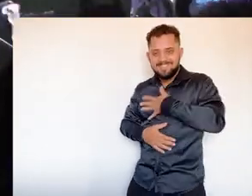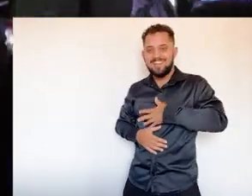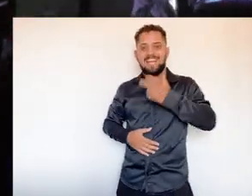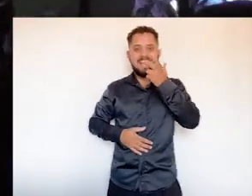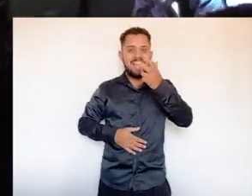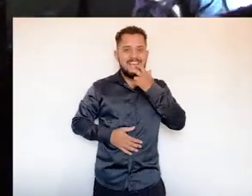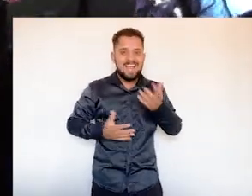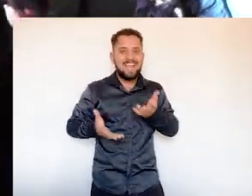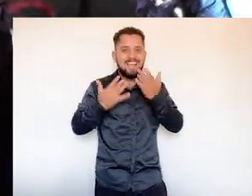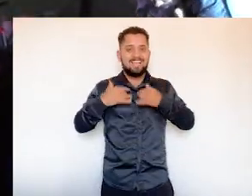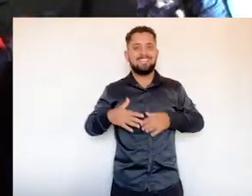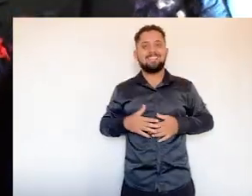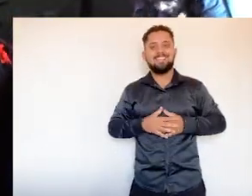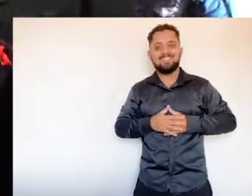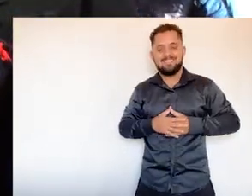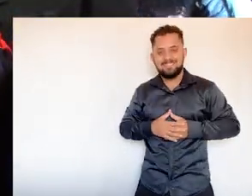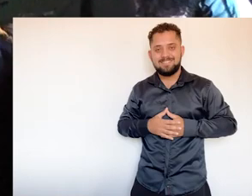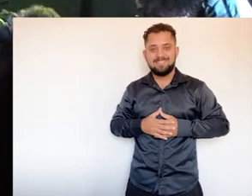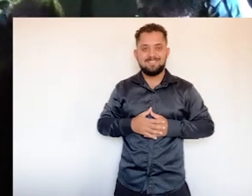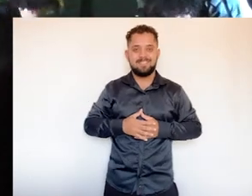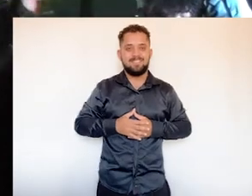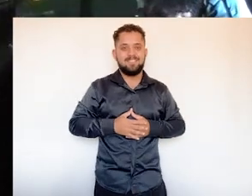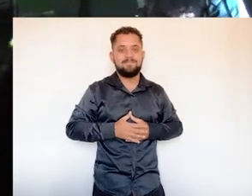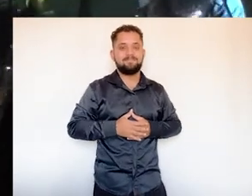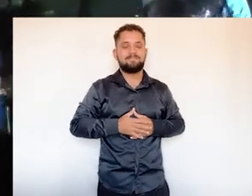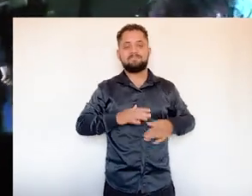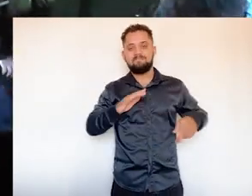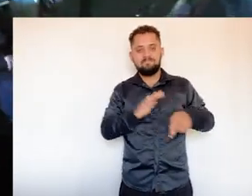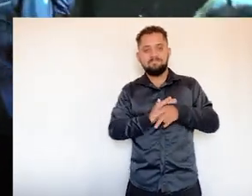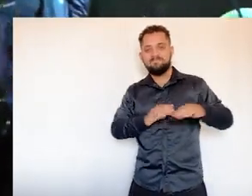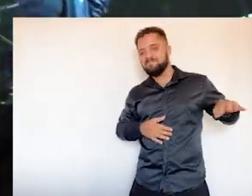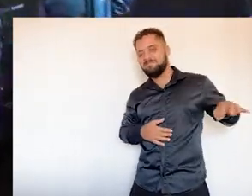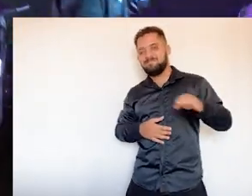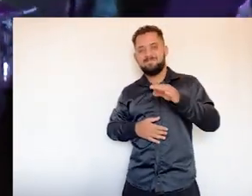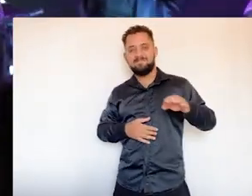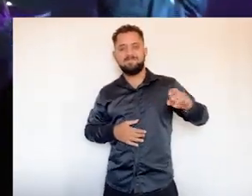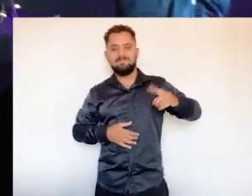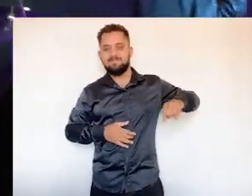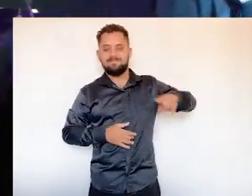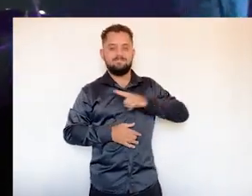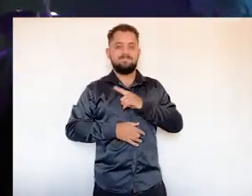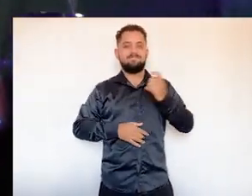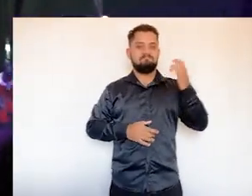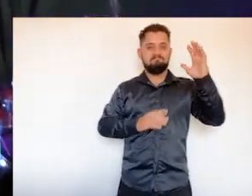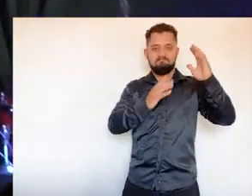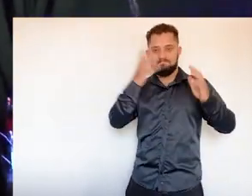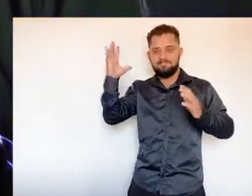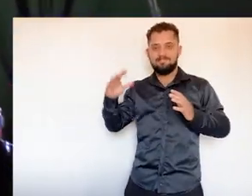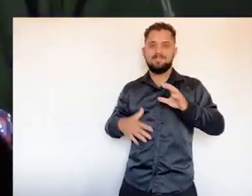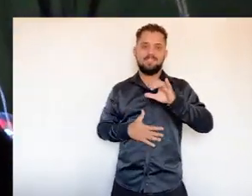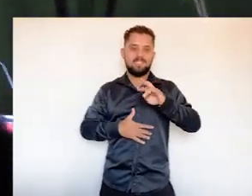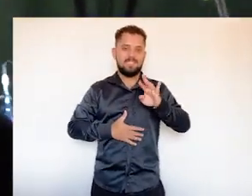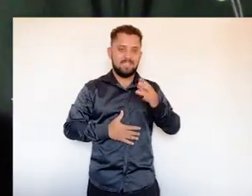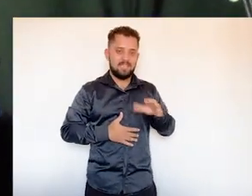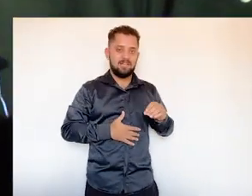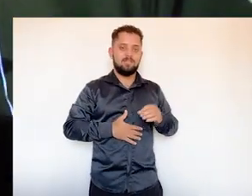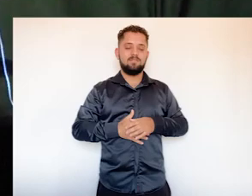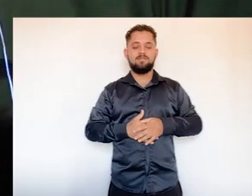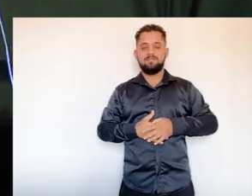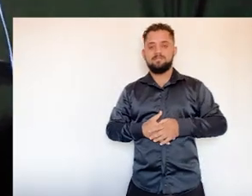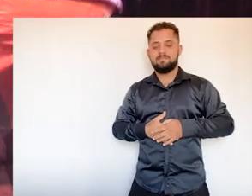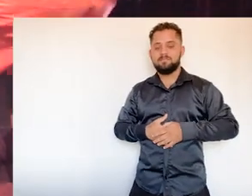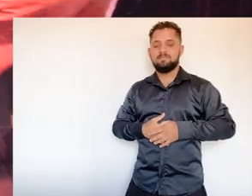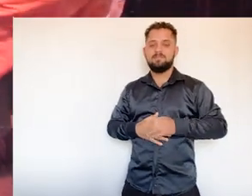Morada do Sertão. Aí agora, a gente vai fugir. A